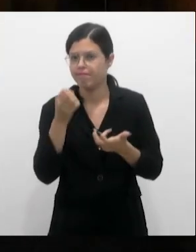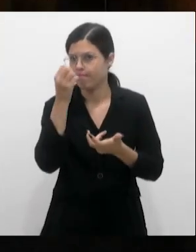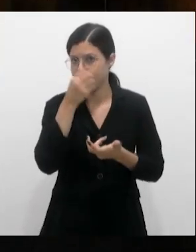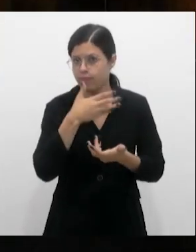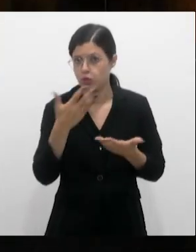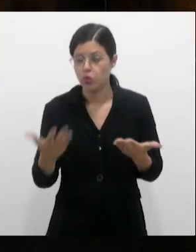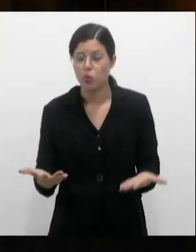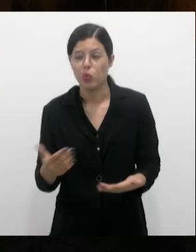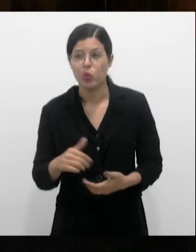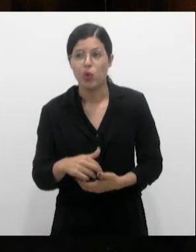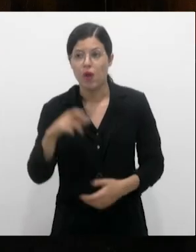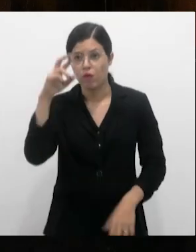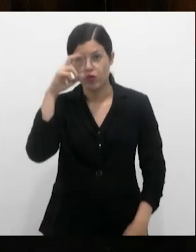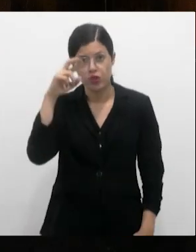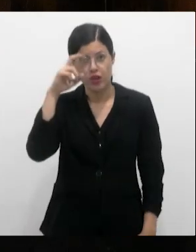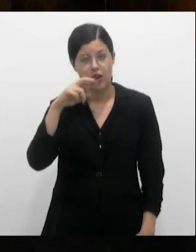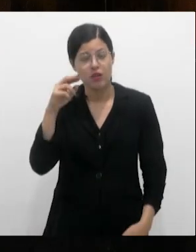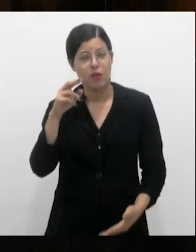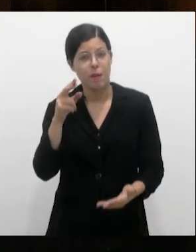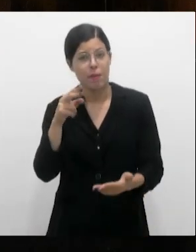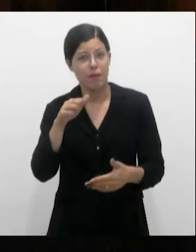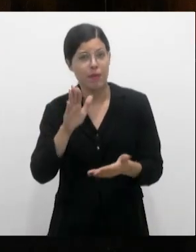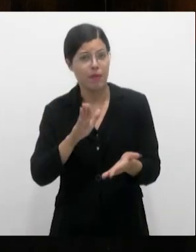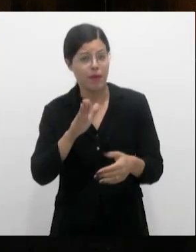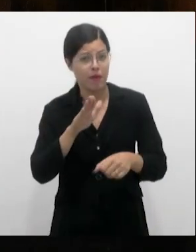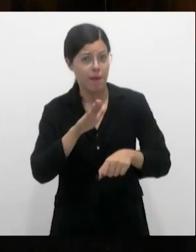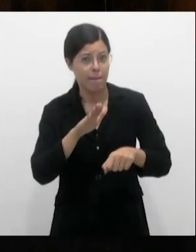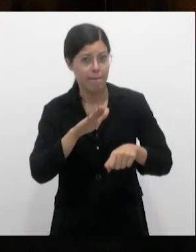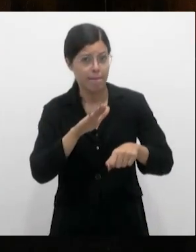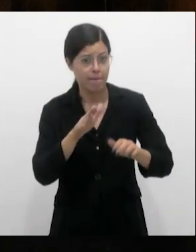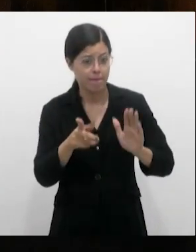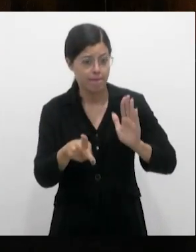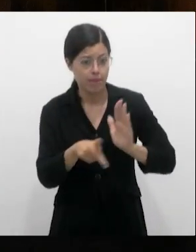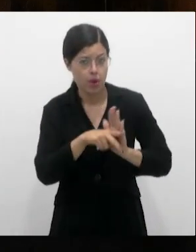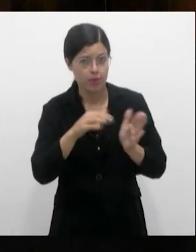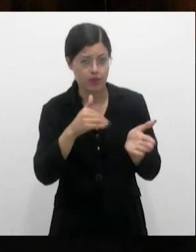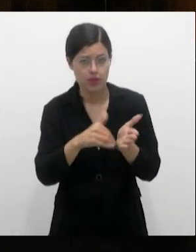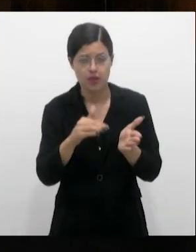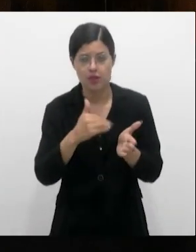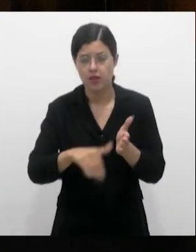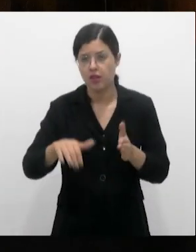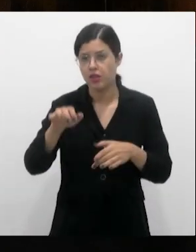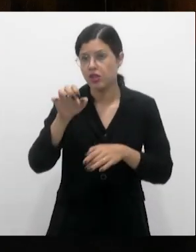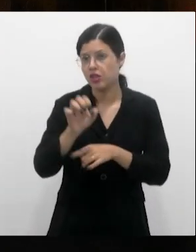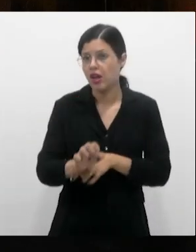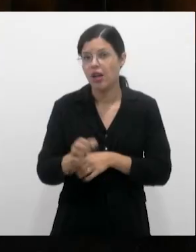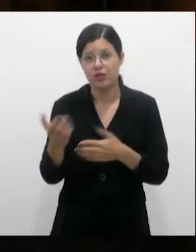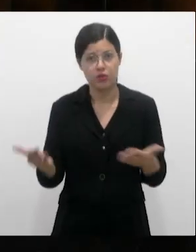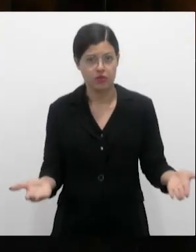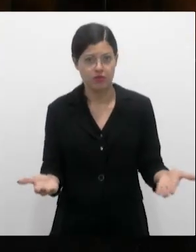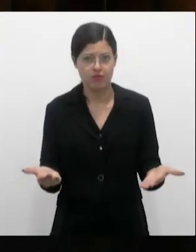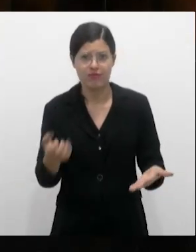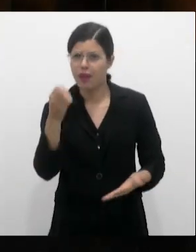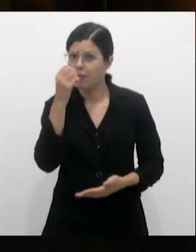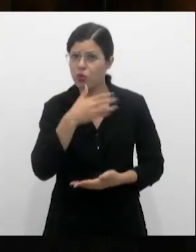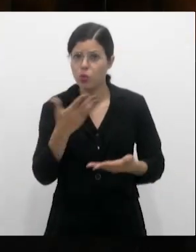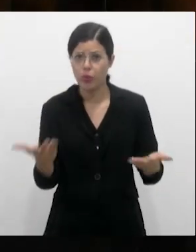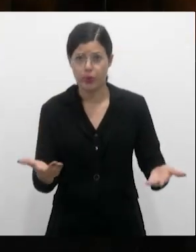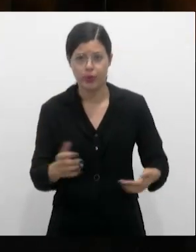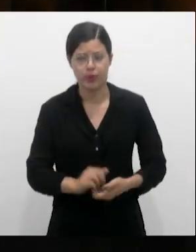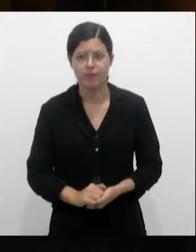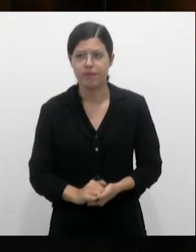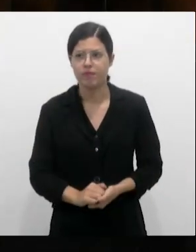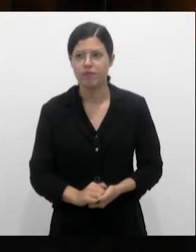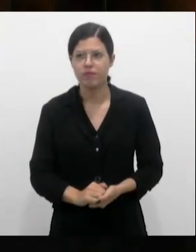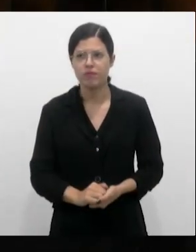é fiscalizado pela própria Secretaria de Estado, CETRANS. Olha que absurdo.